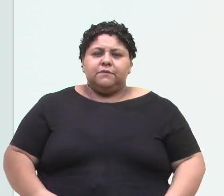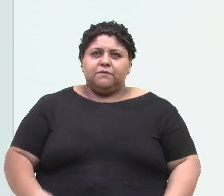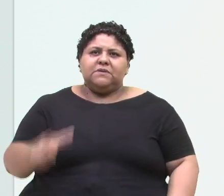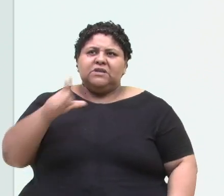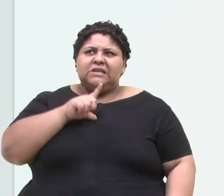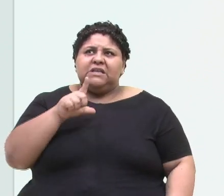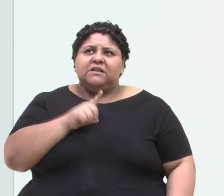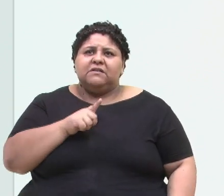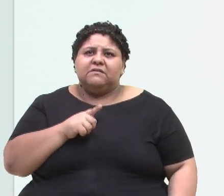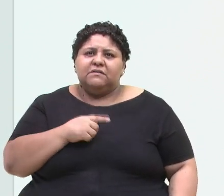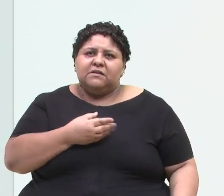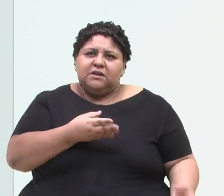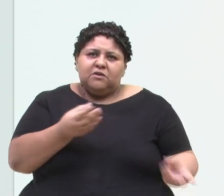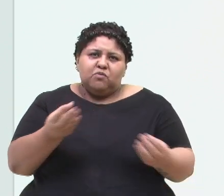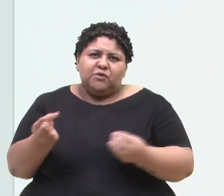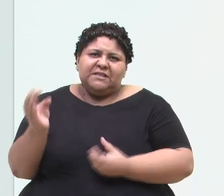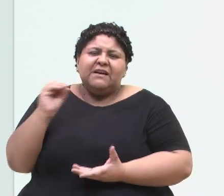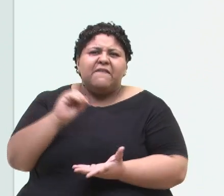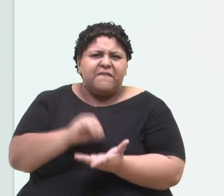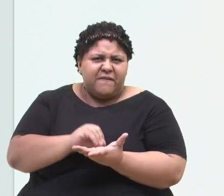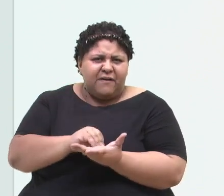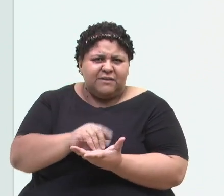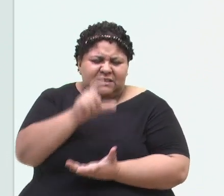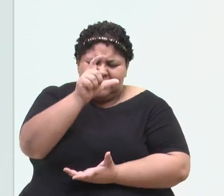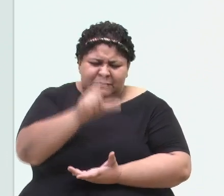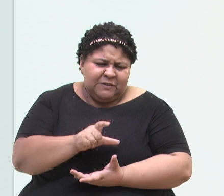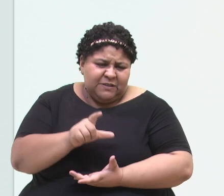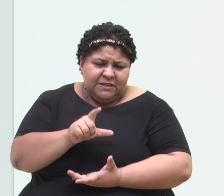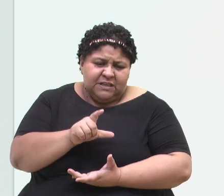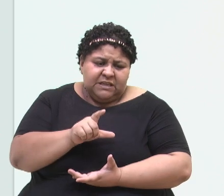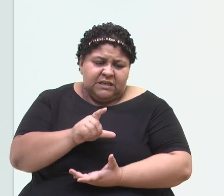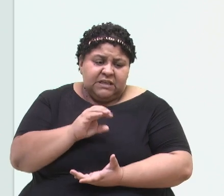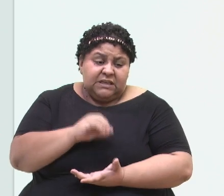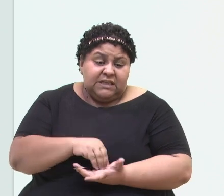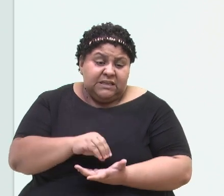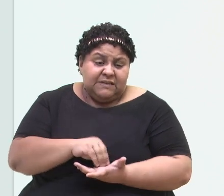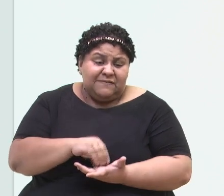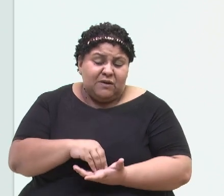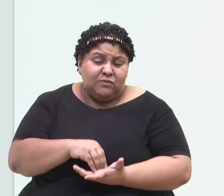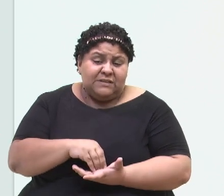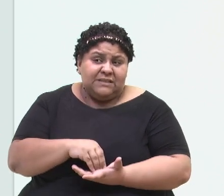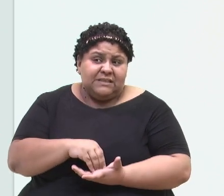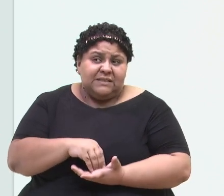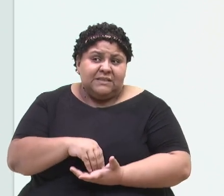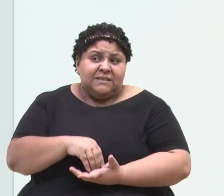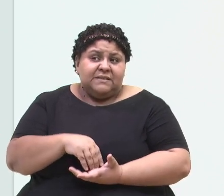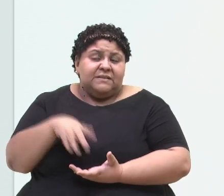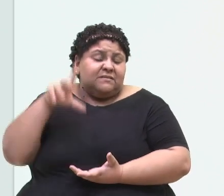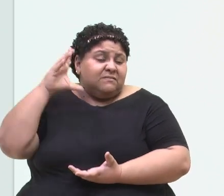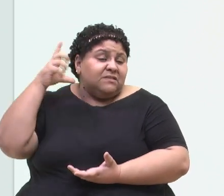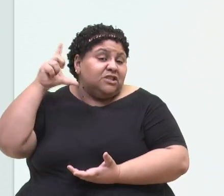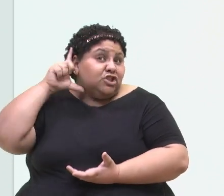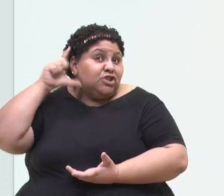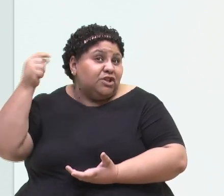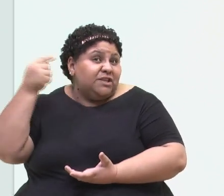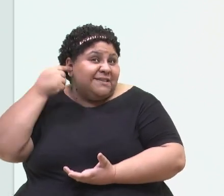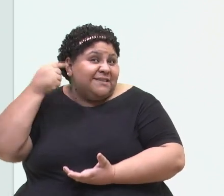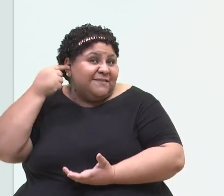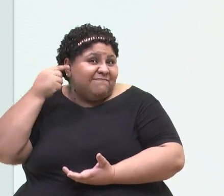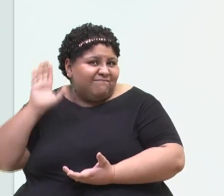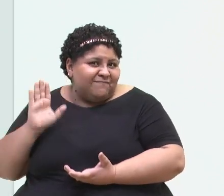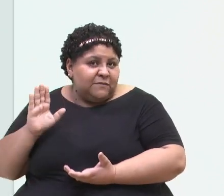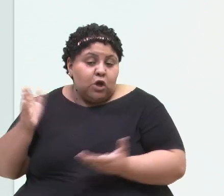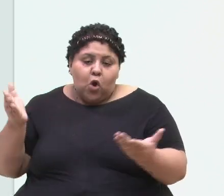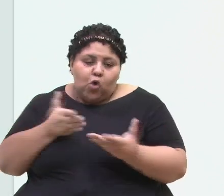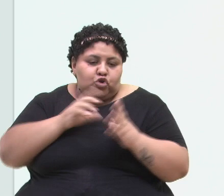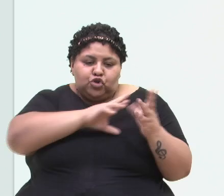muita carência, as pessoas têm muita carência de serem escutadas. A gente hoje vive num mundo tão digital que a